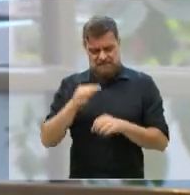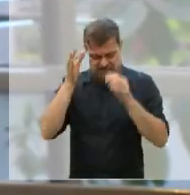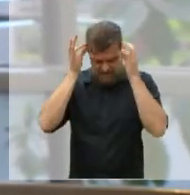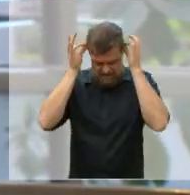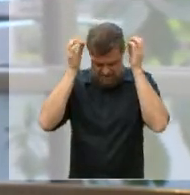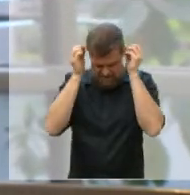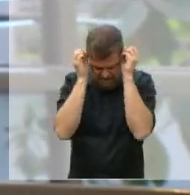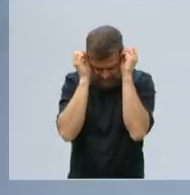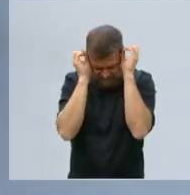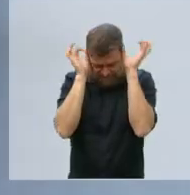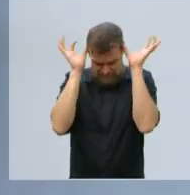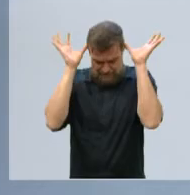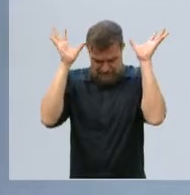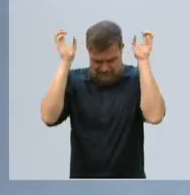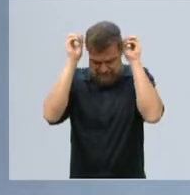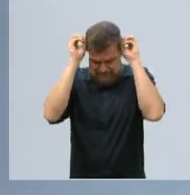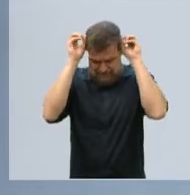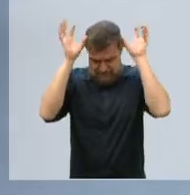os pelos.